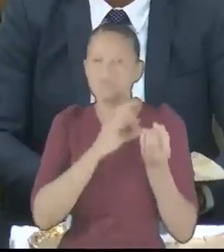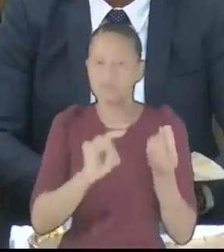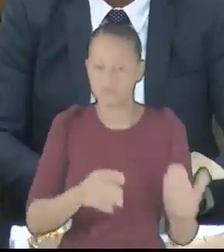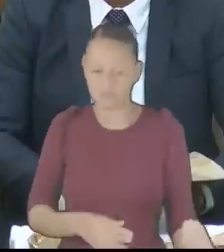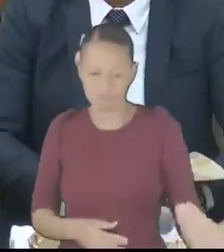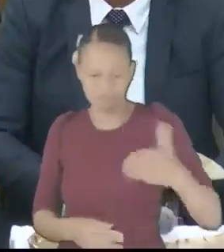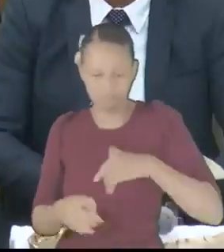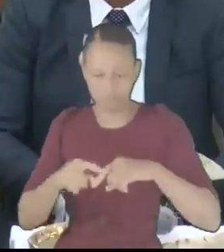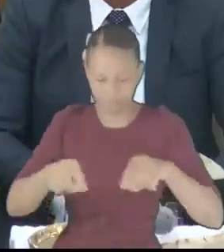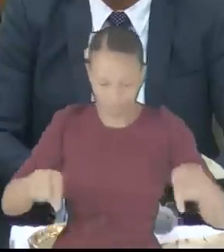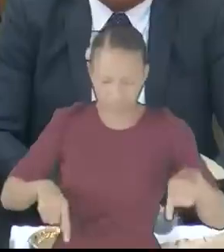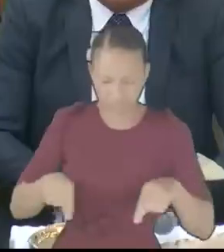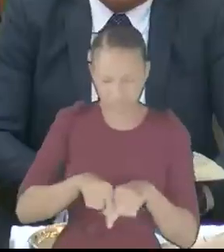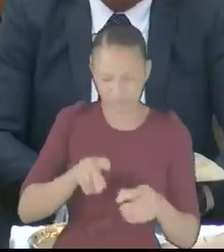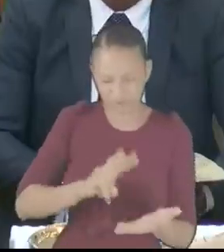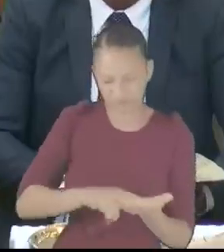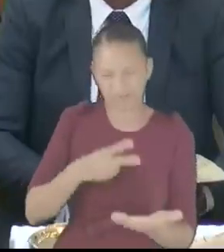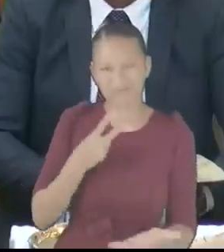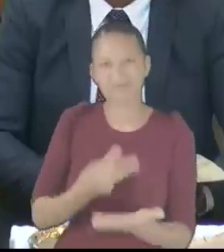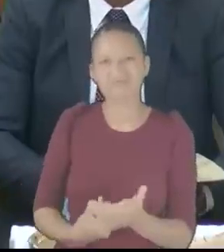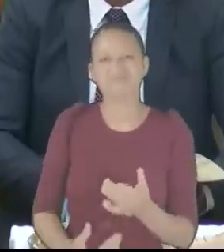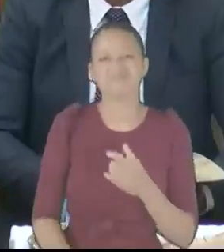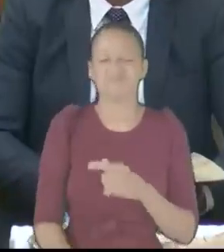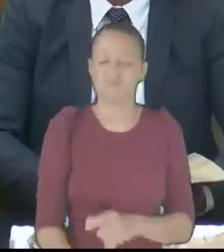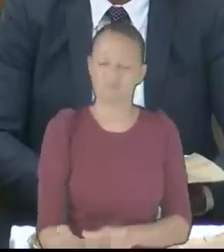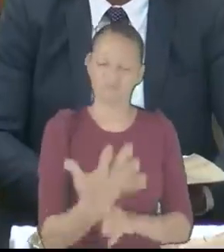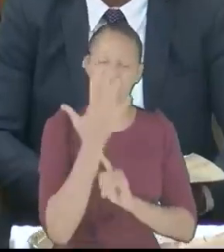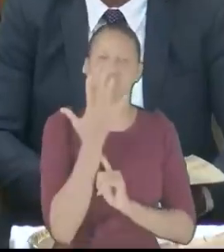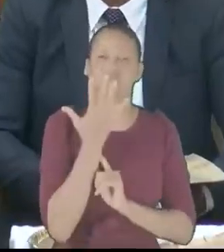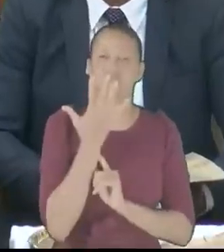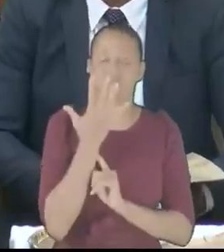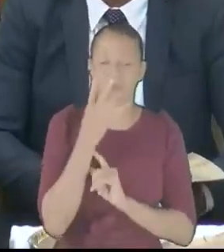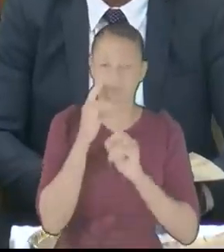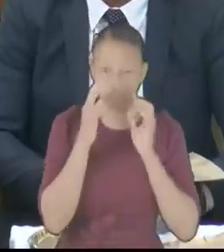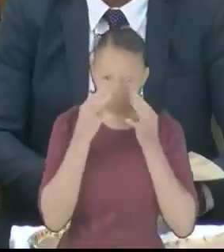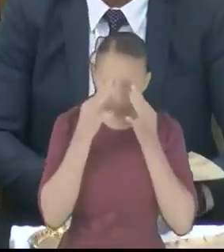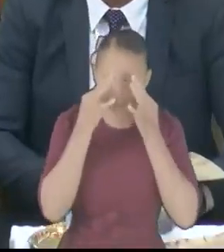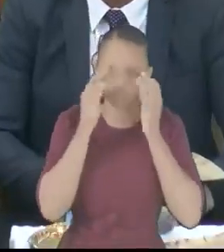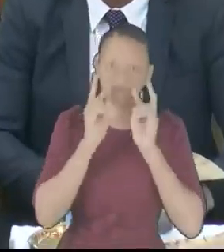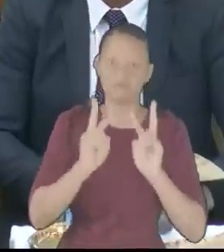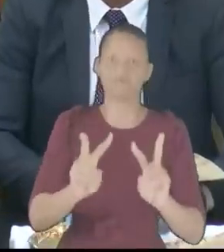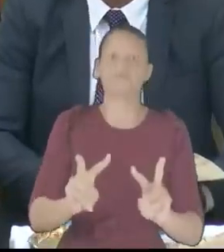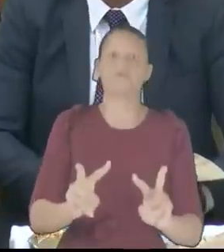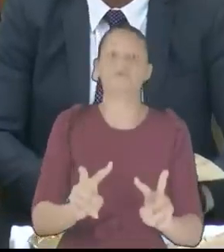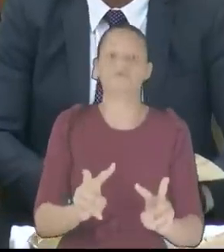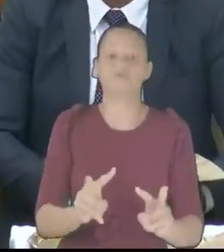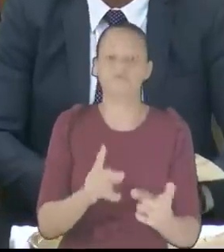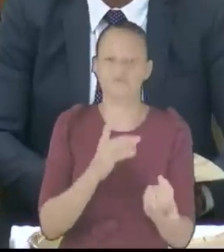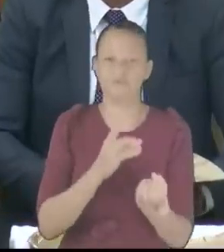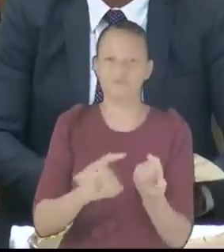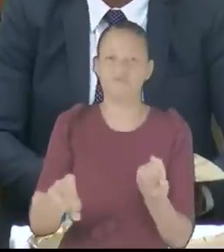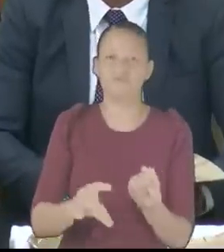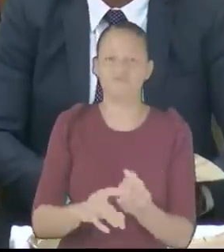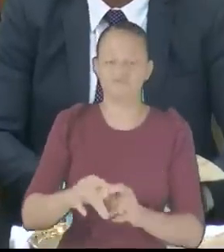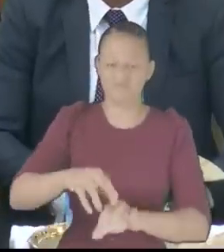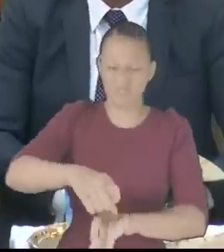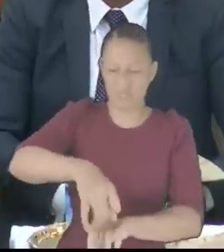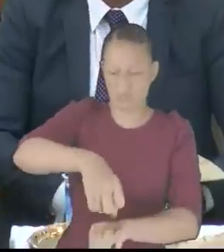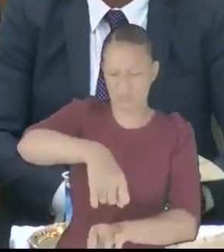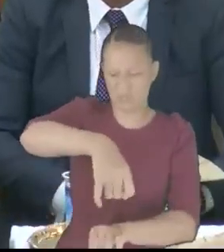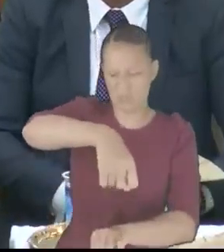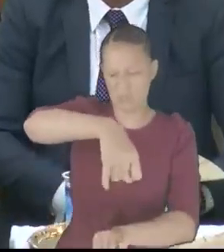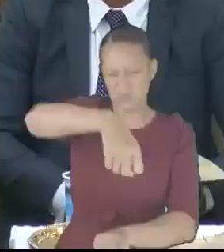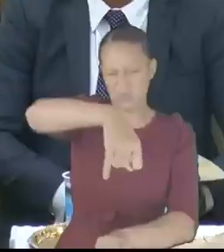que ele estava traduzindo a Bíblia e apresentou-se visivelmente a ele. E trouxe um pergaminho bem